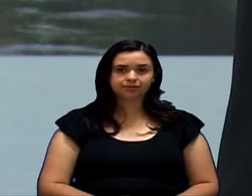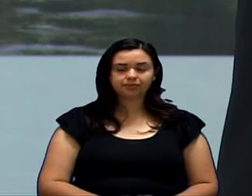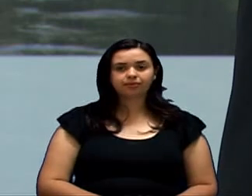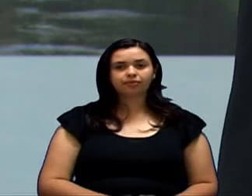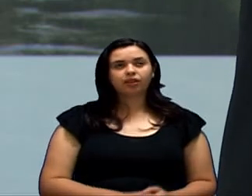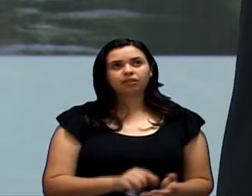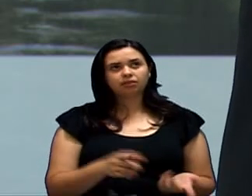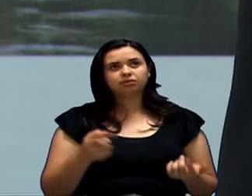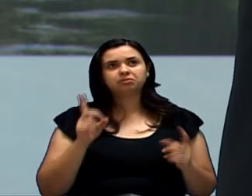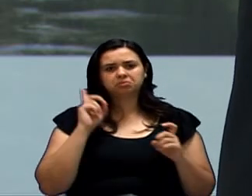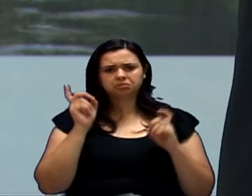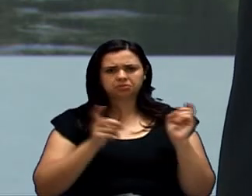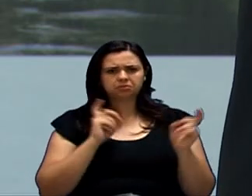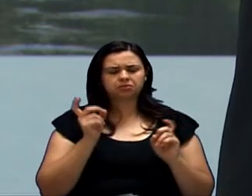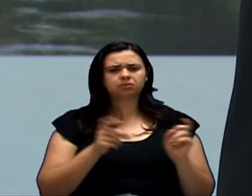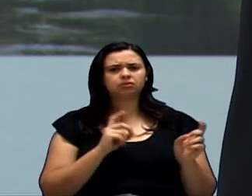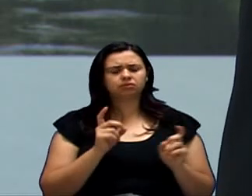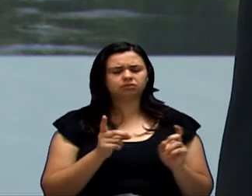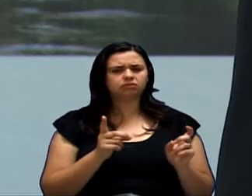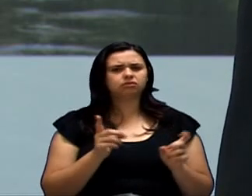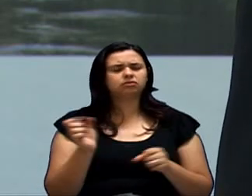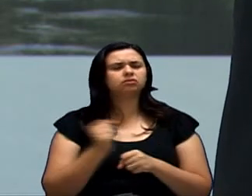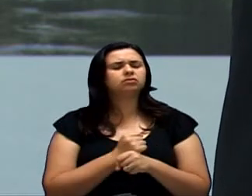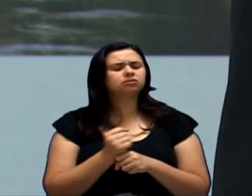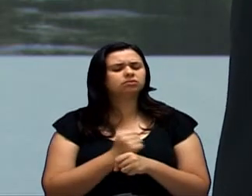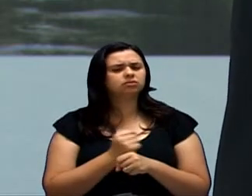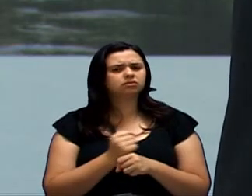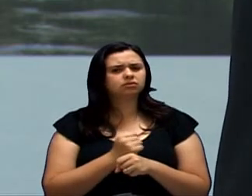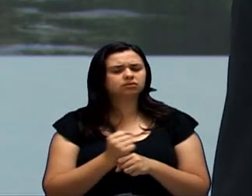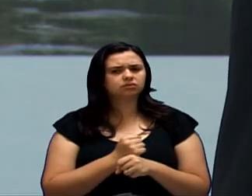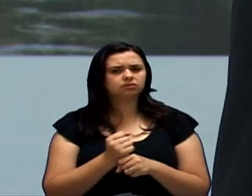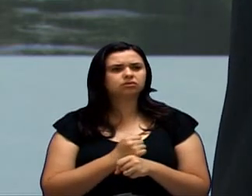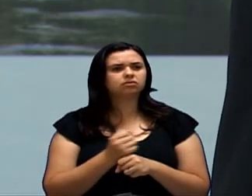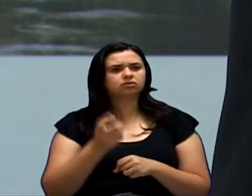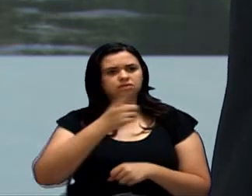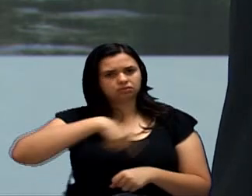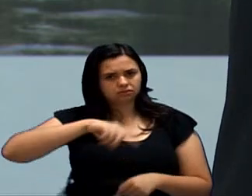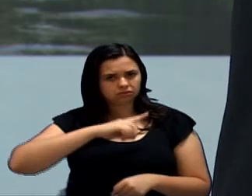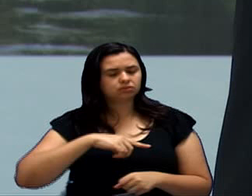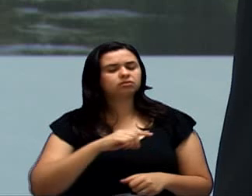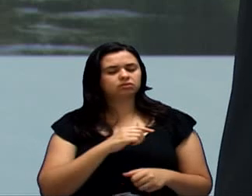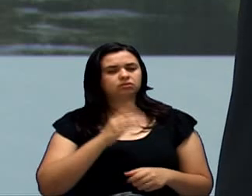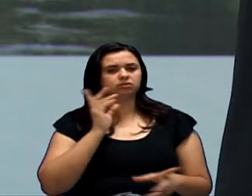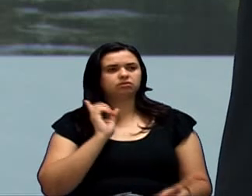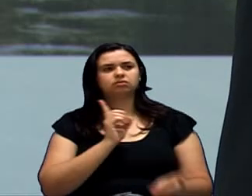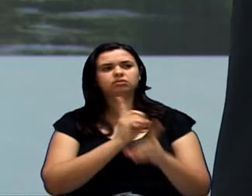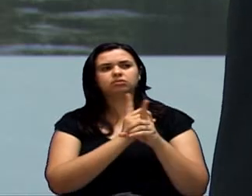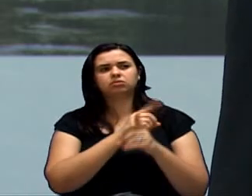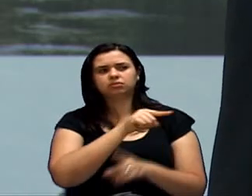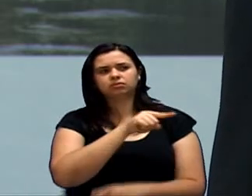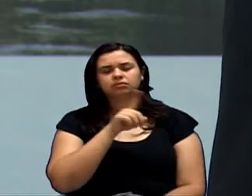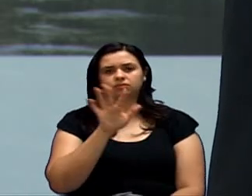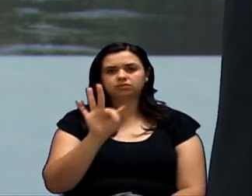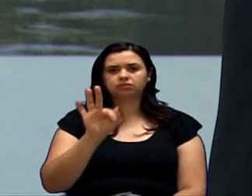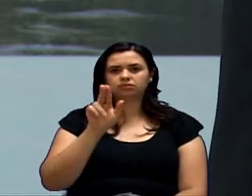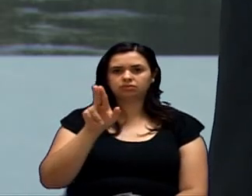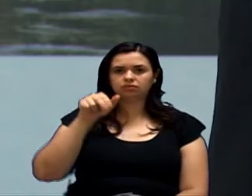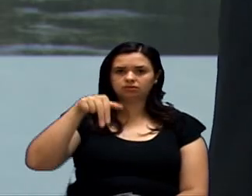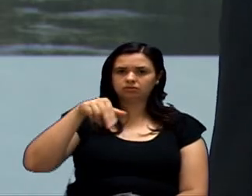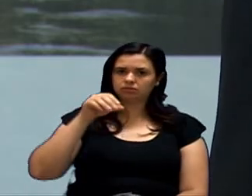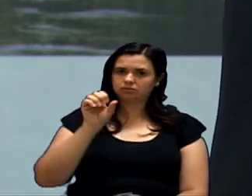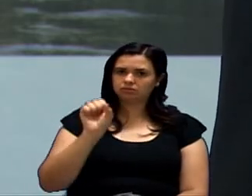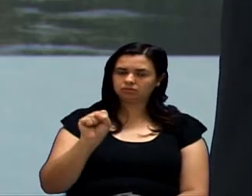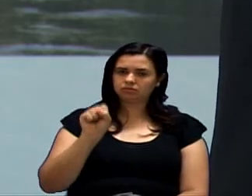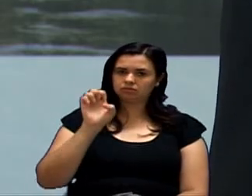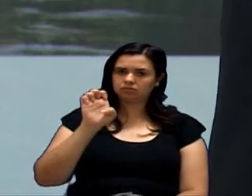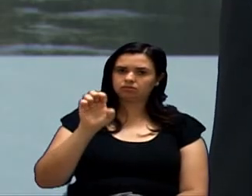uma preocupação, porque durante muitos anos nós soubemos que a Funcev estava ali no nível da Unimed,